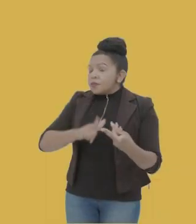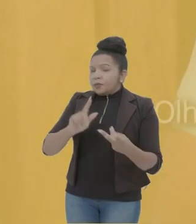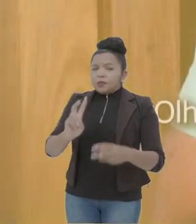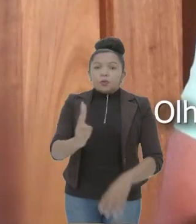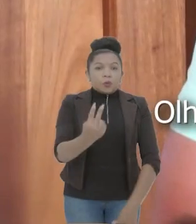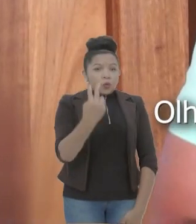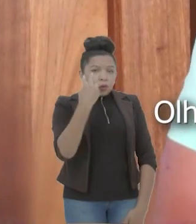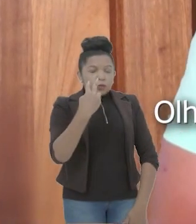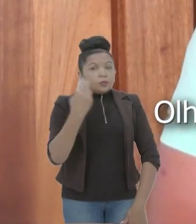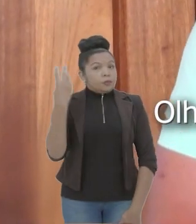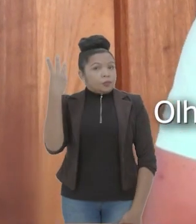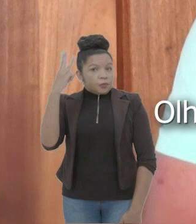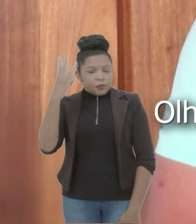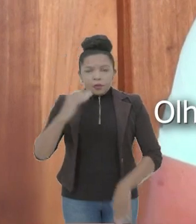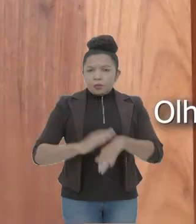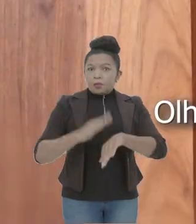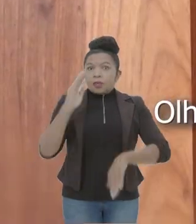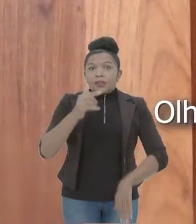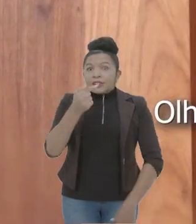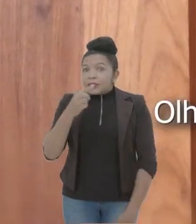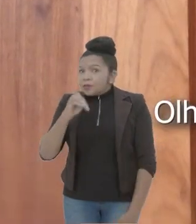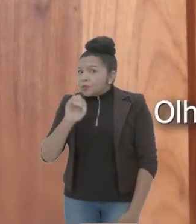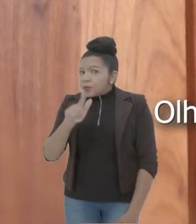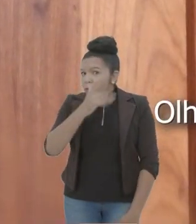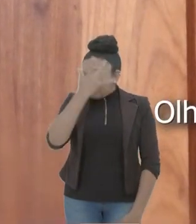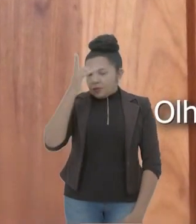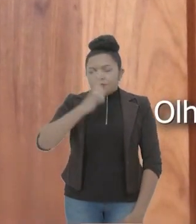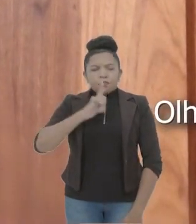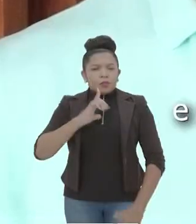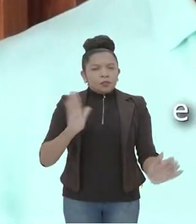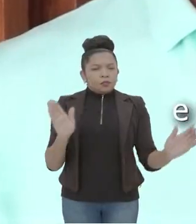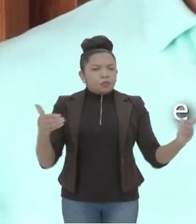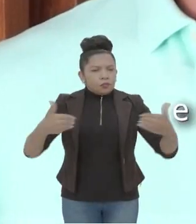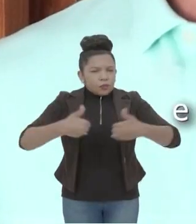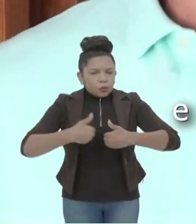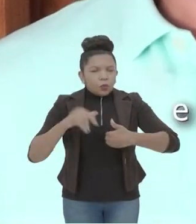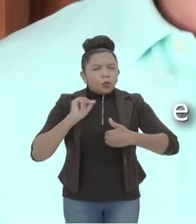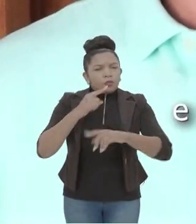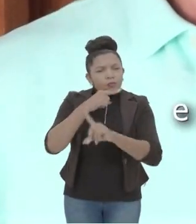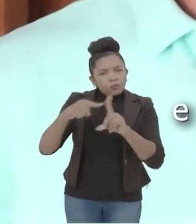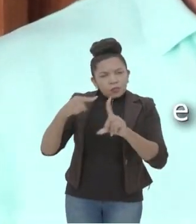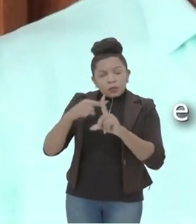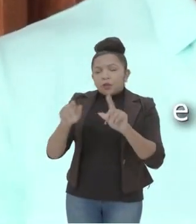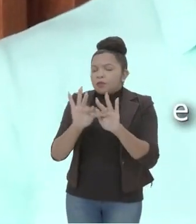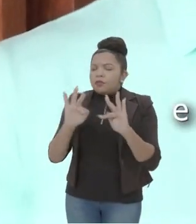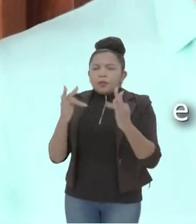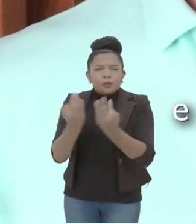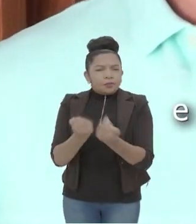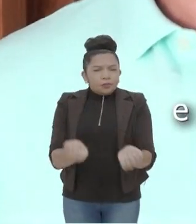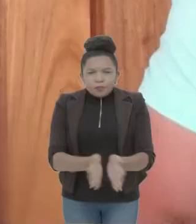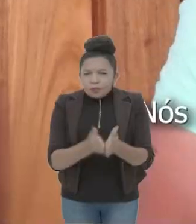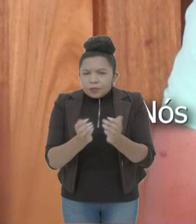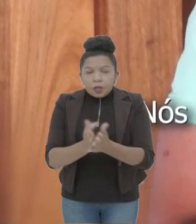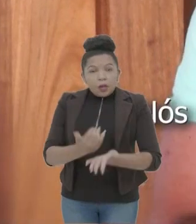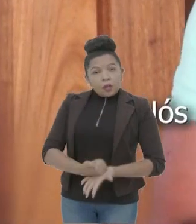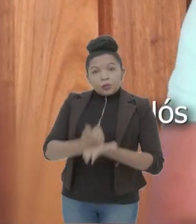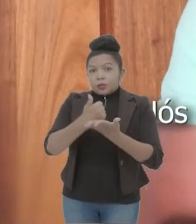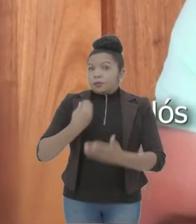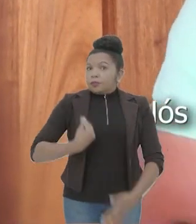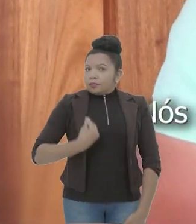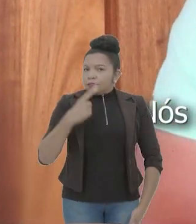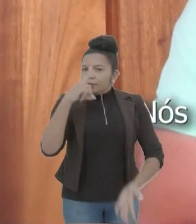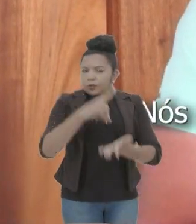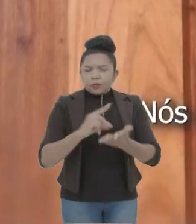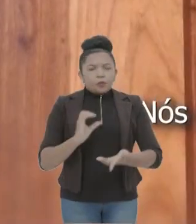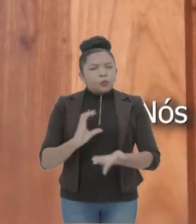conseguiu? Olha, só no Maranhão são mais de 7 mil pessoas com autismo e mais da metade delas são famílias carentes. Nós ajudamos a